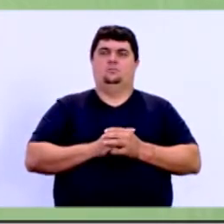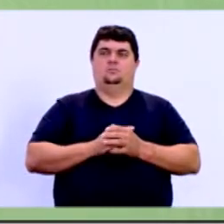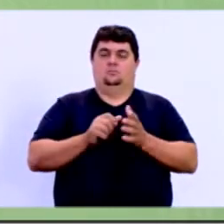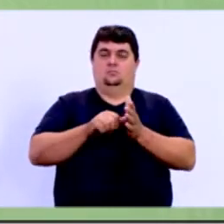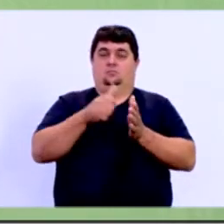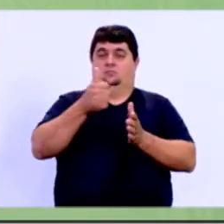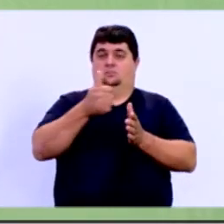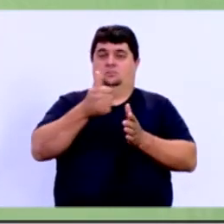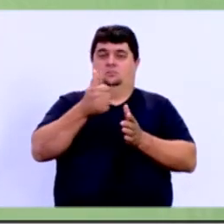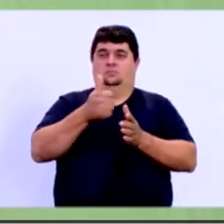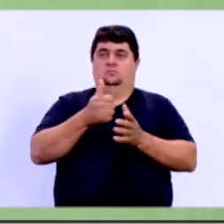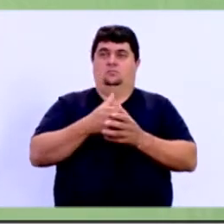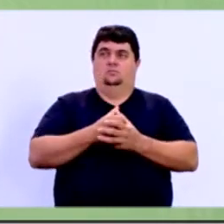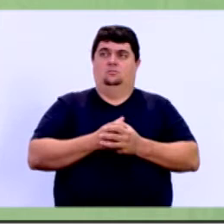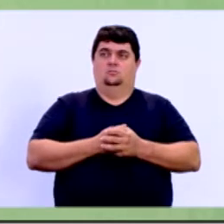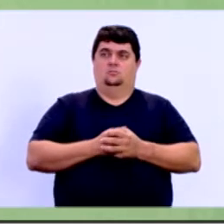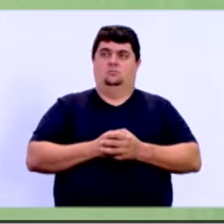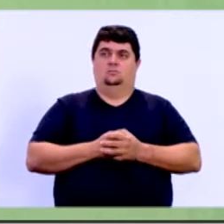Primeira questão.